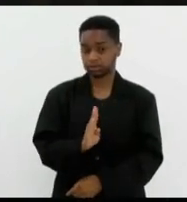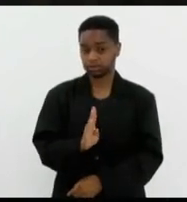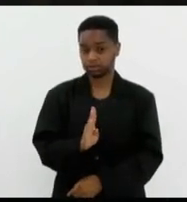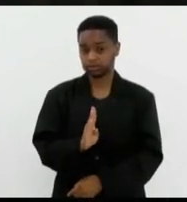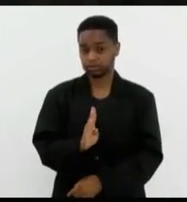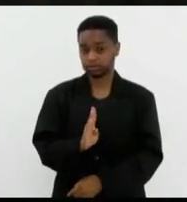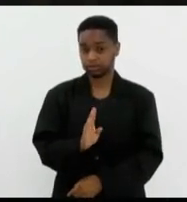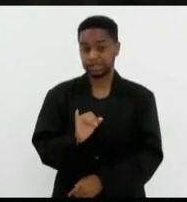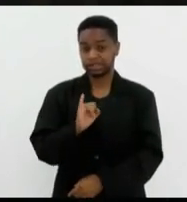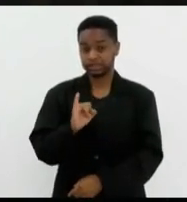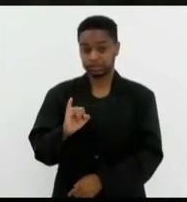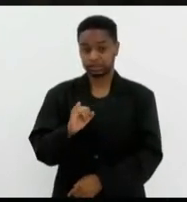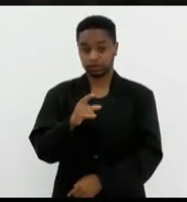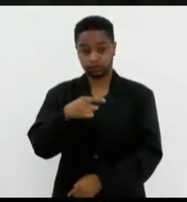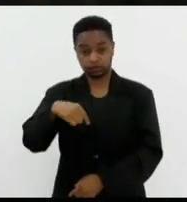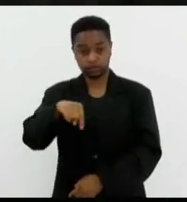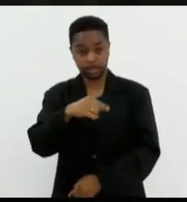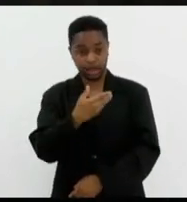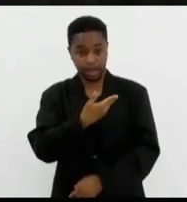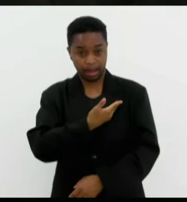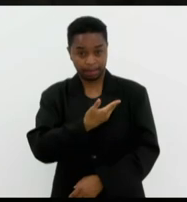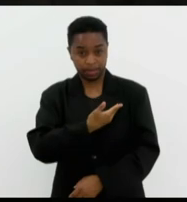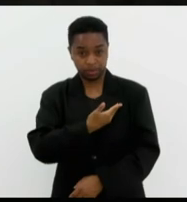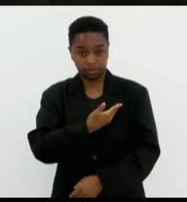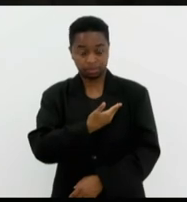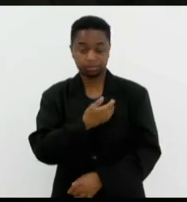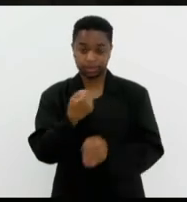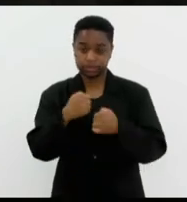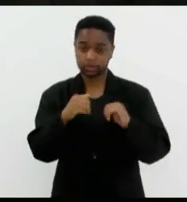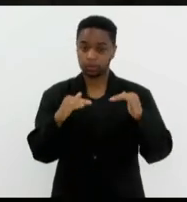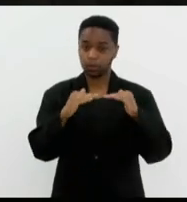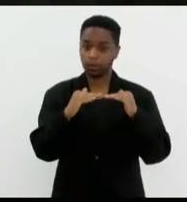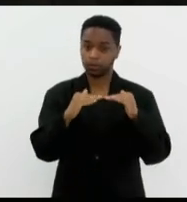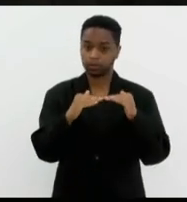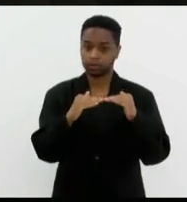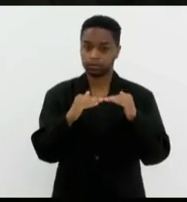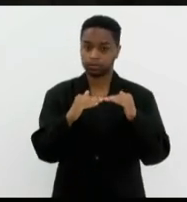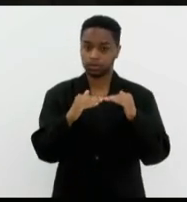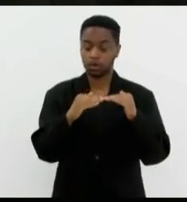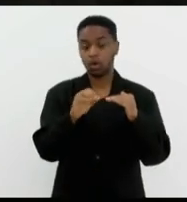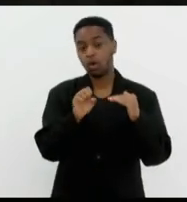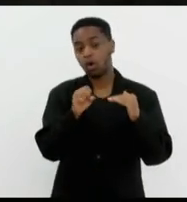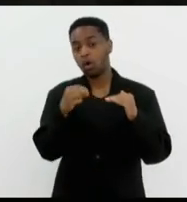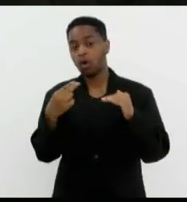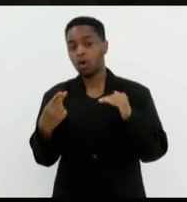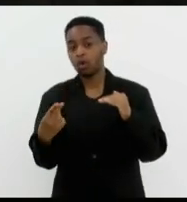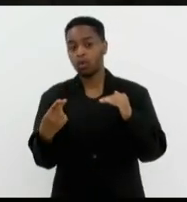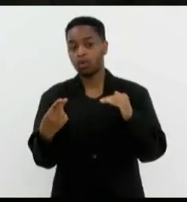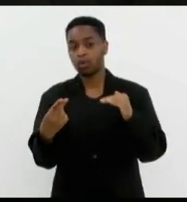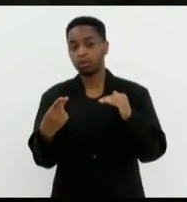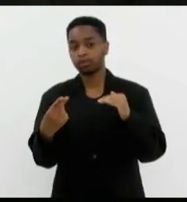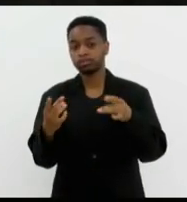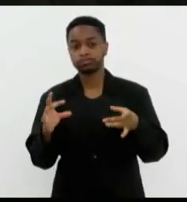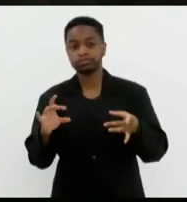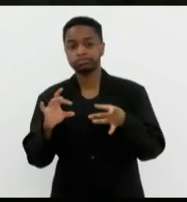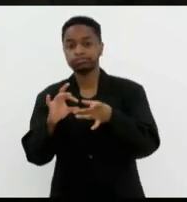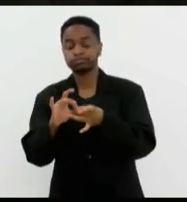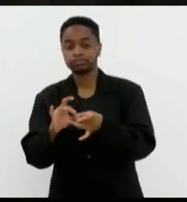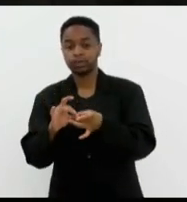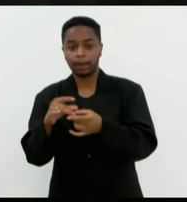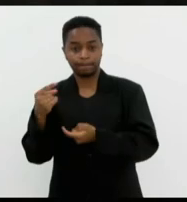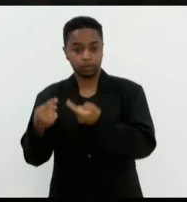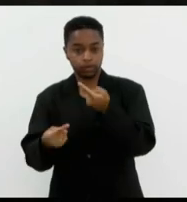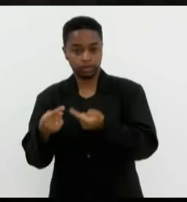é amigo para dizer amém, ou você é alinhado político para dizer